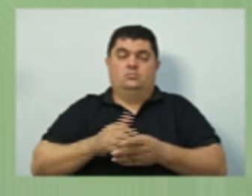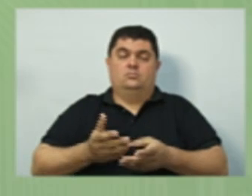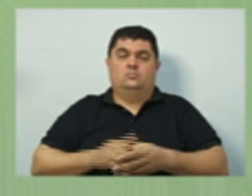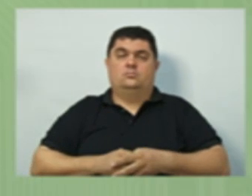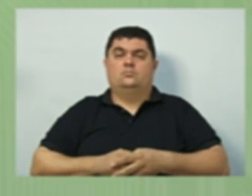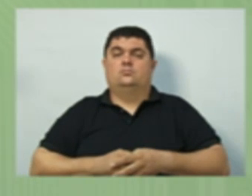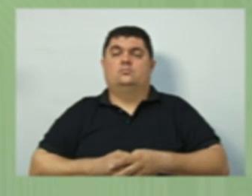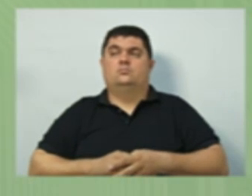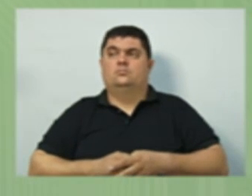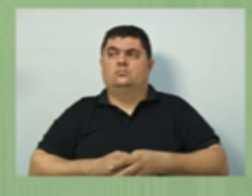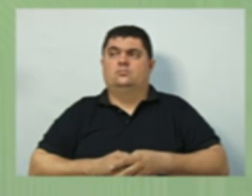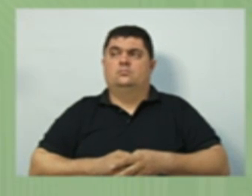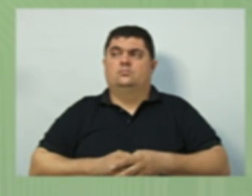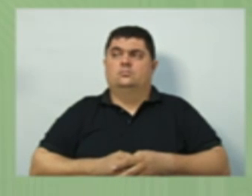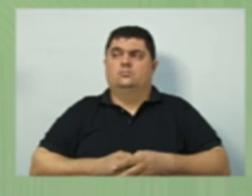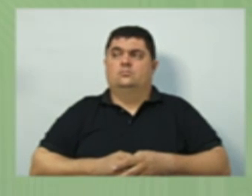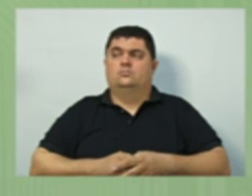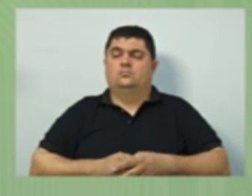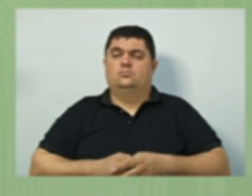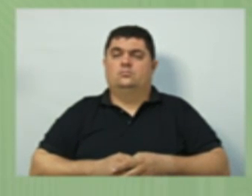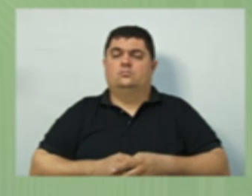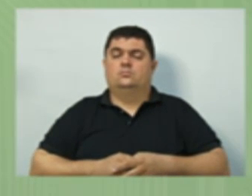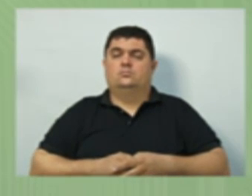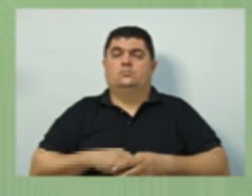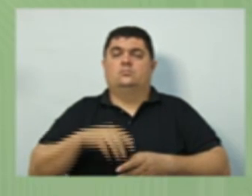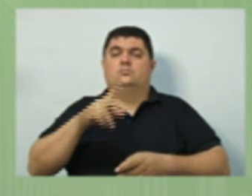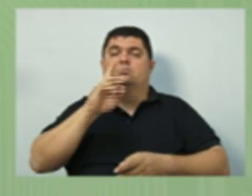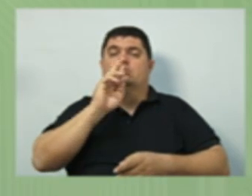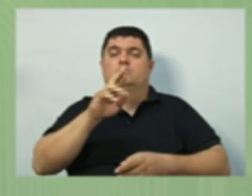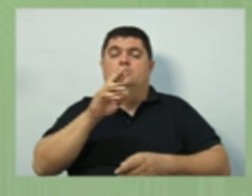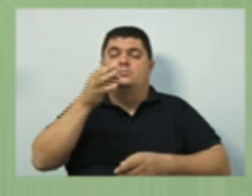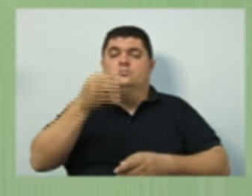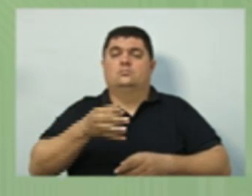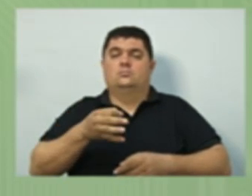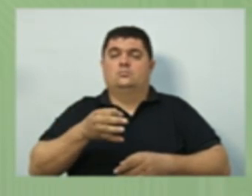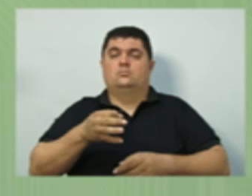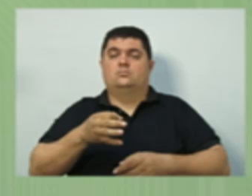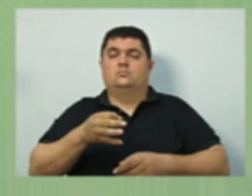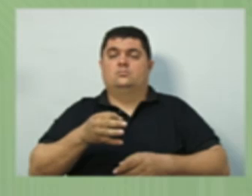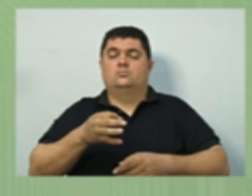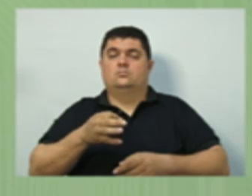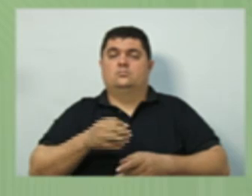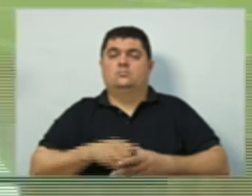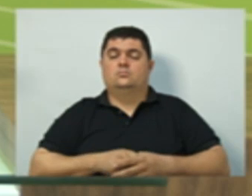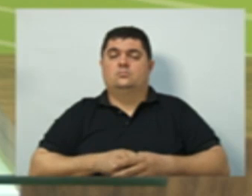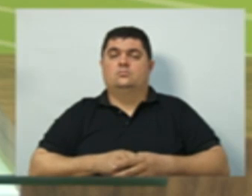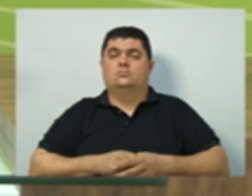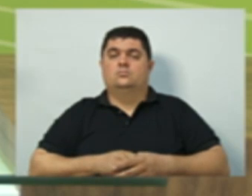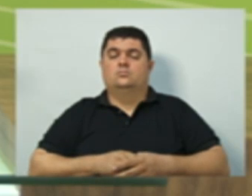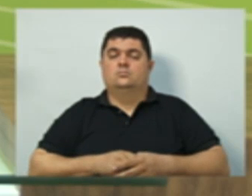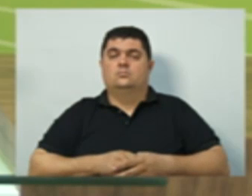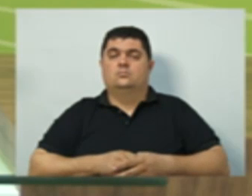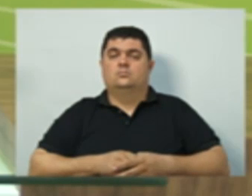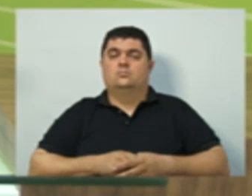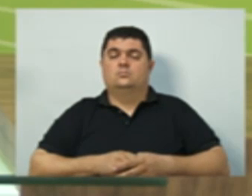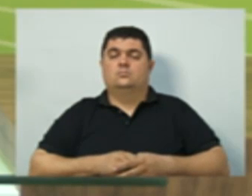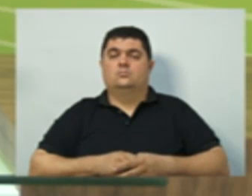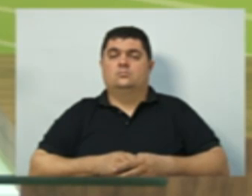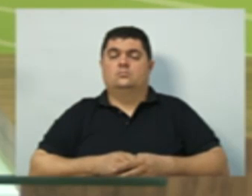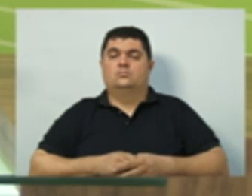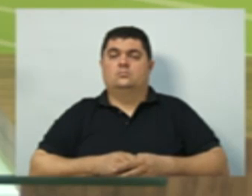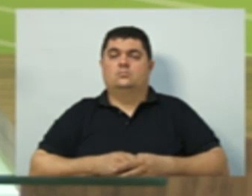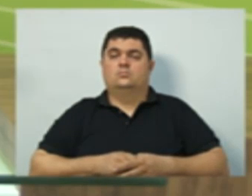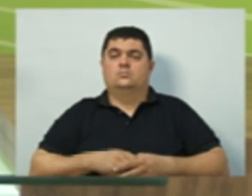participação democrática. Qual a resposta correta? Vamos lá então para a última questão, pessoal. Só também